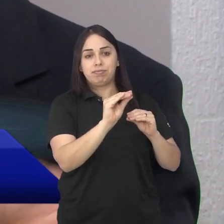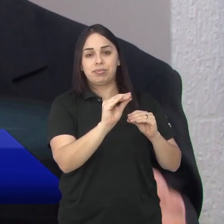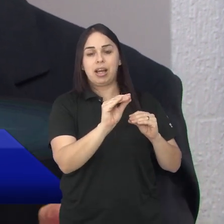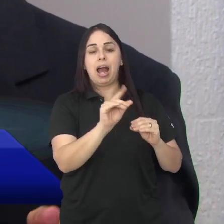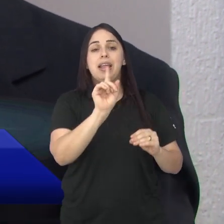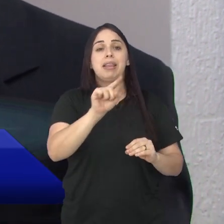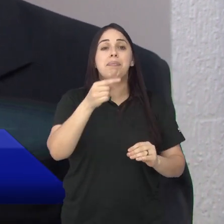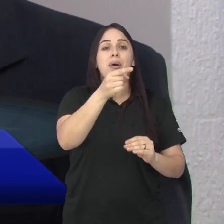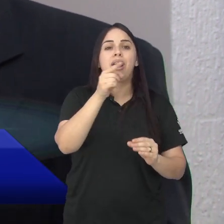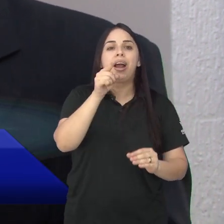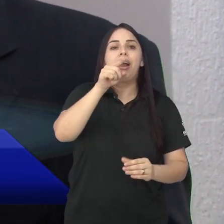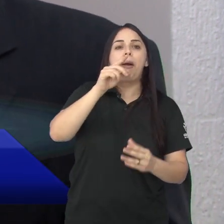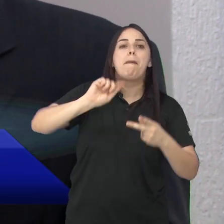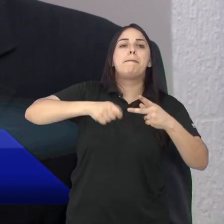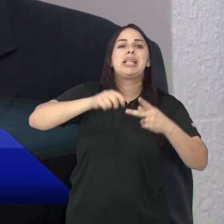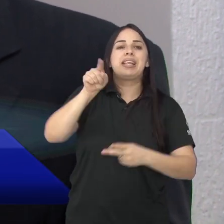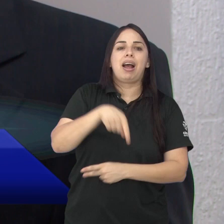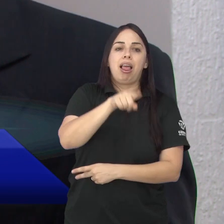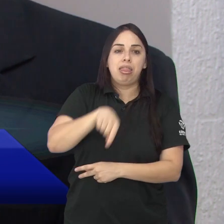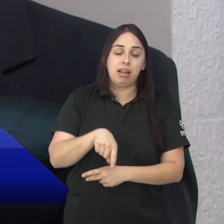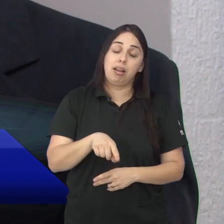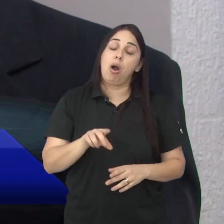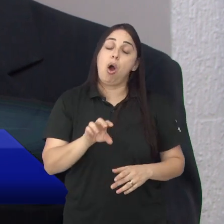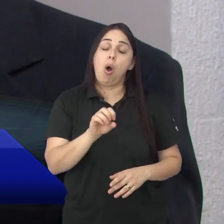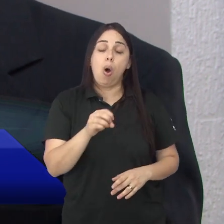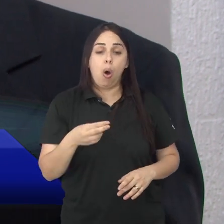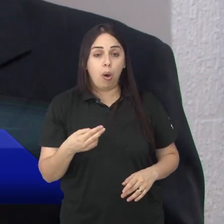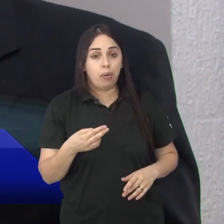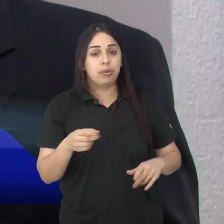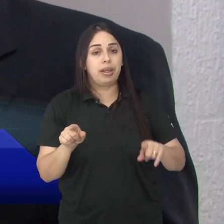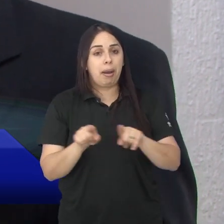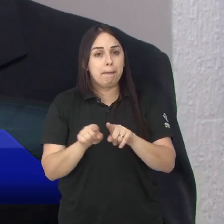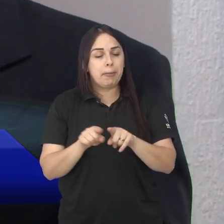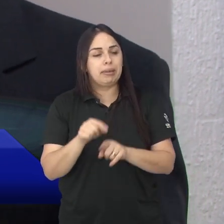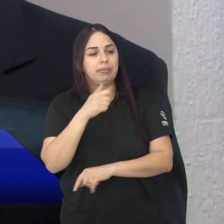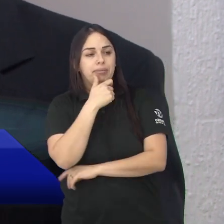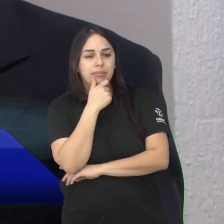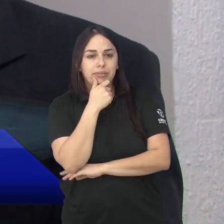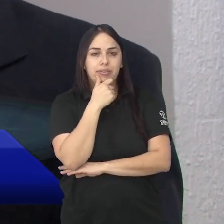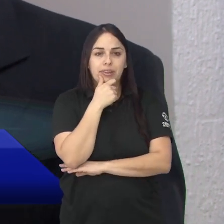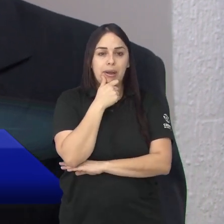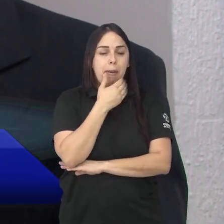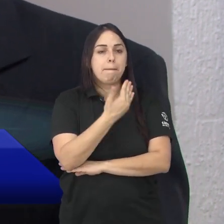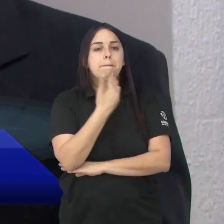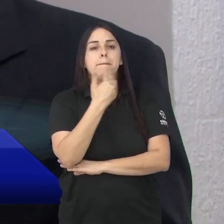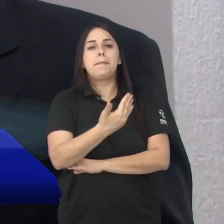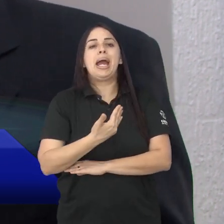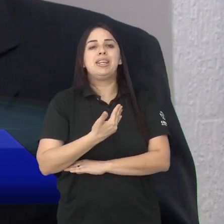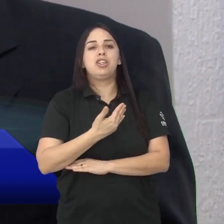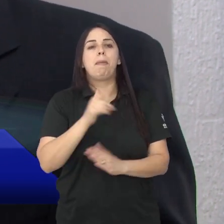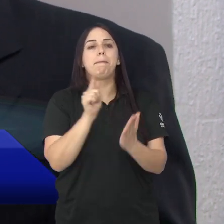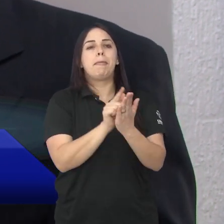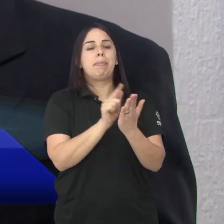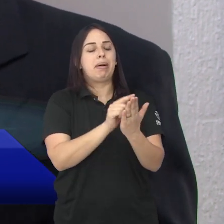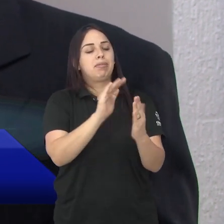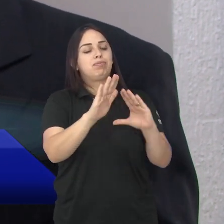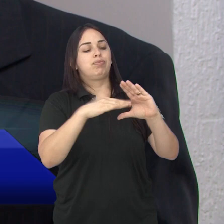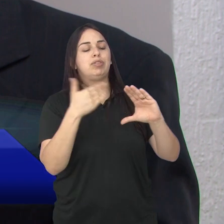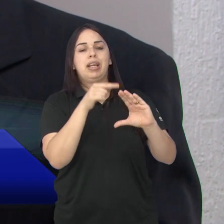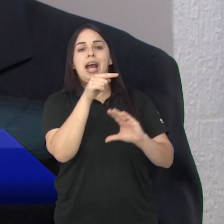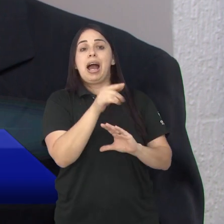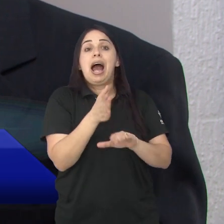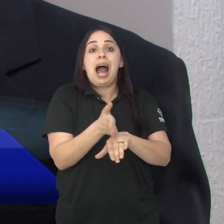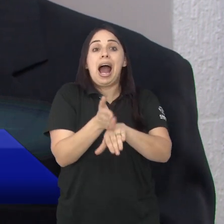e cancela o Pix. Ou então também quando o comerciante pede o comprovante, mas antes de mandar o comprovante,